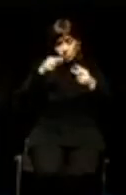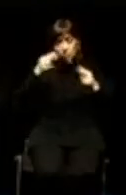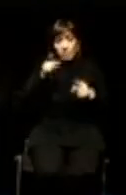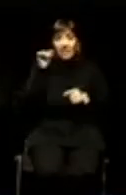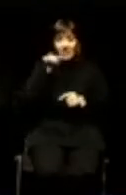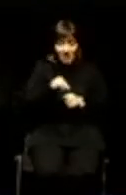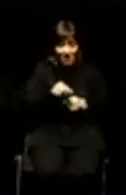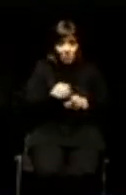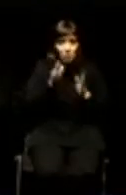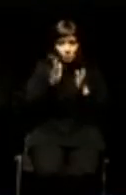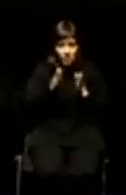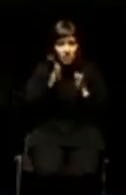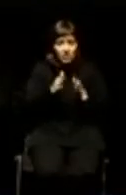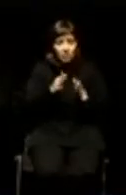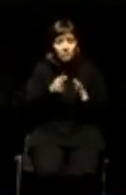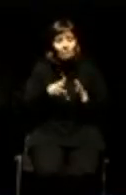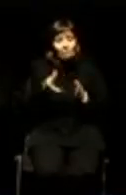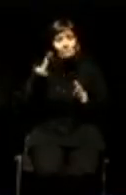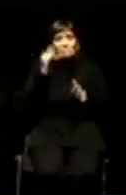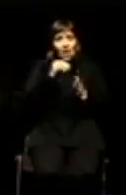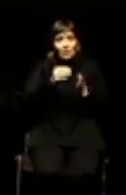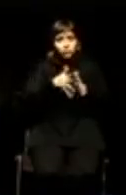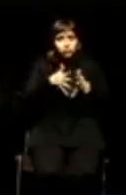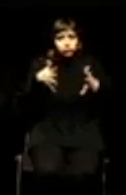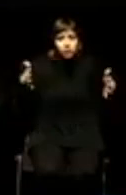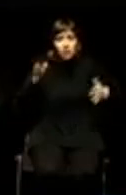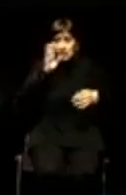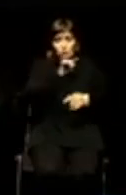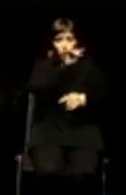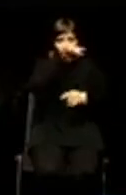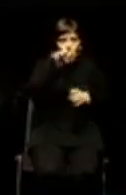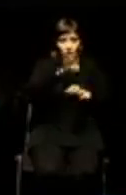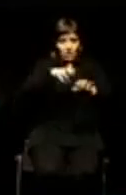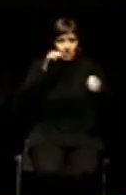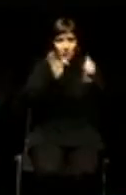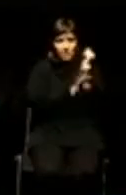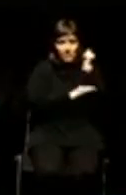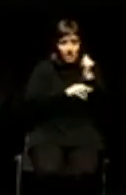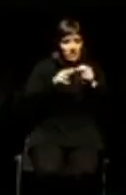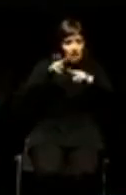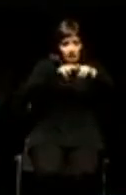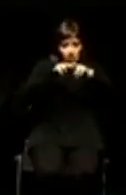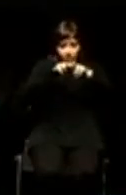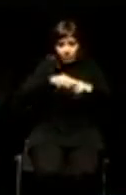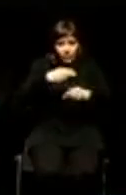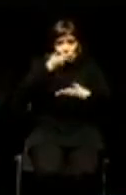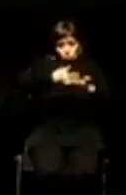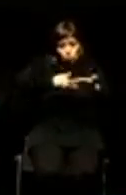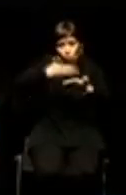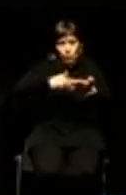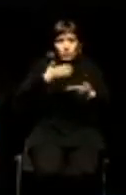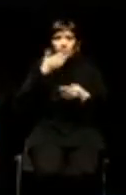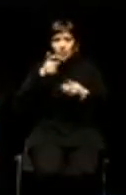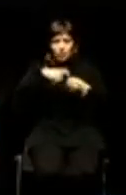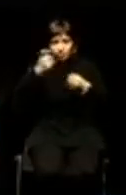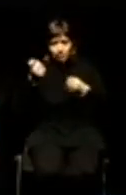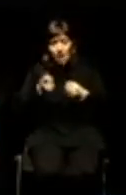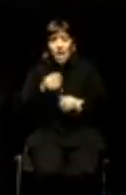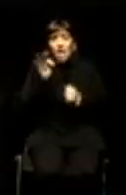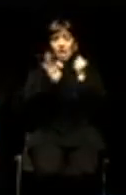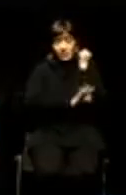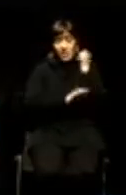estas têm de se adensado à medida que me desloco às Assembleias de Freguesia e consulto os documentos instrutórios da desagregação. As